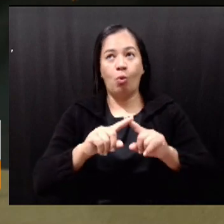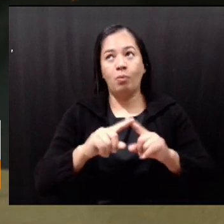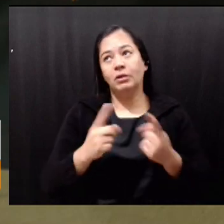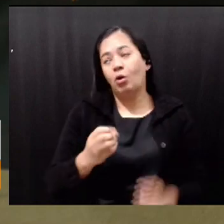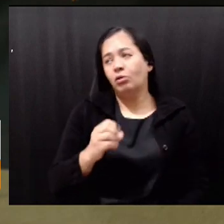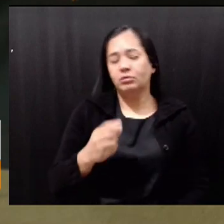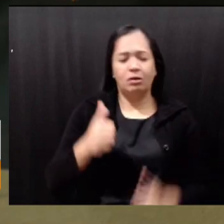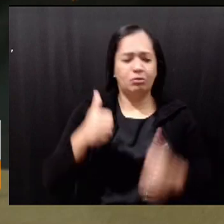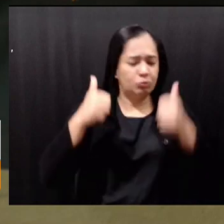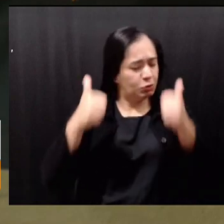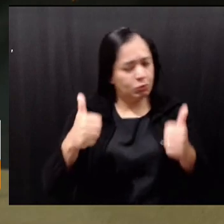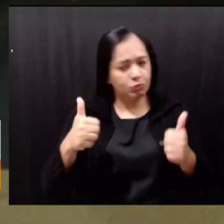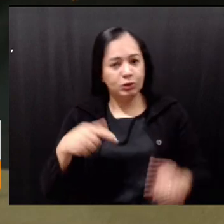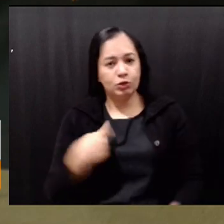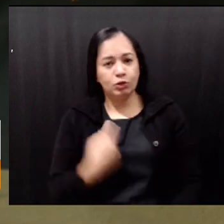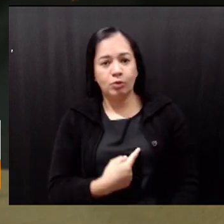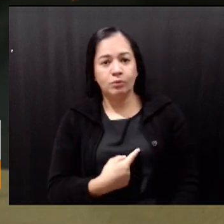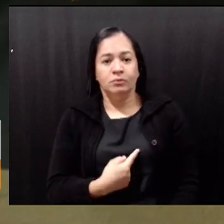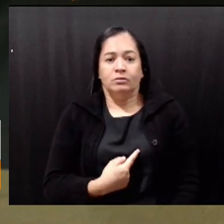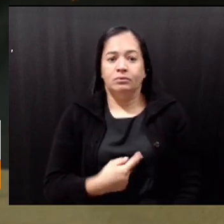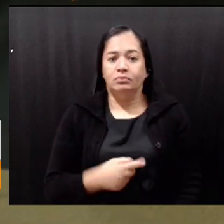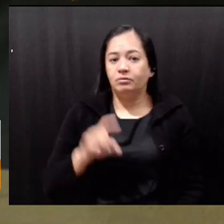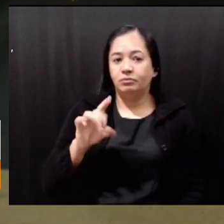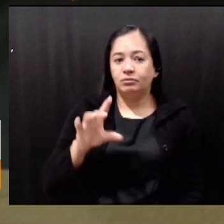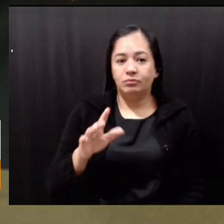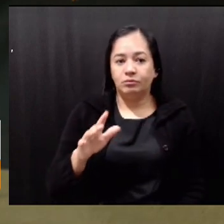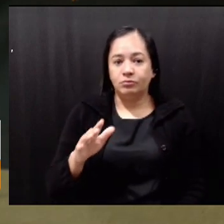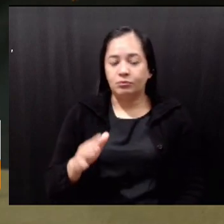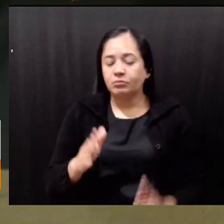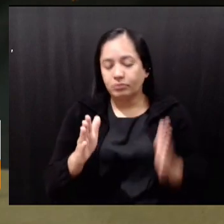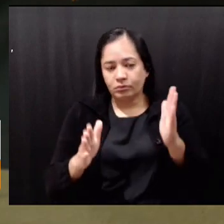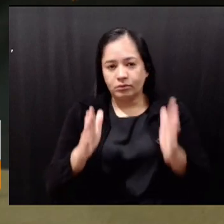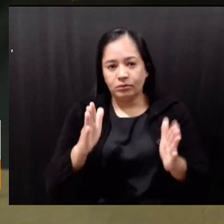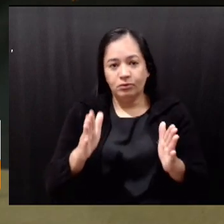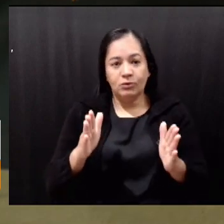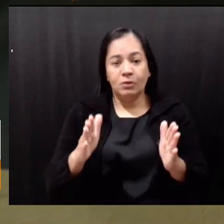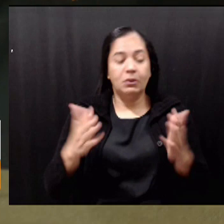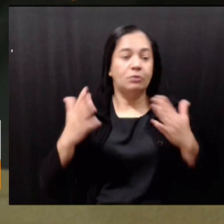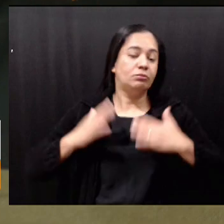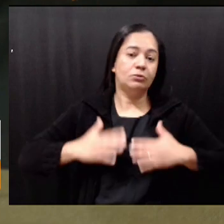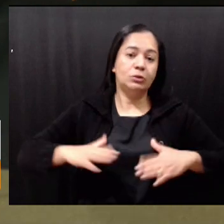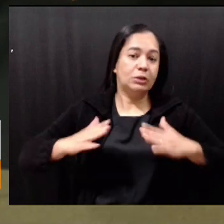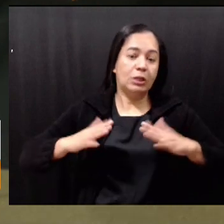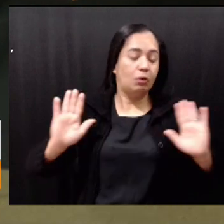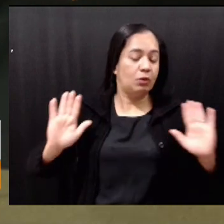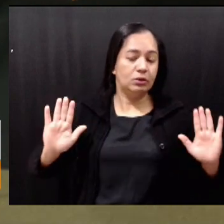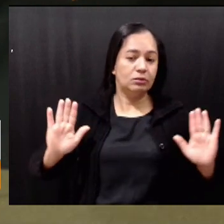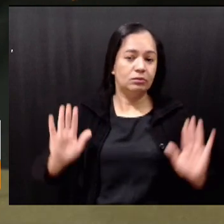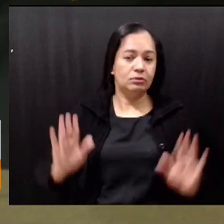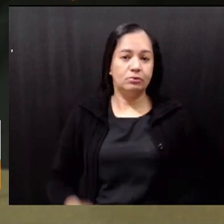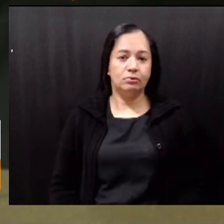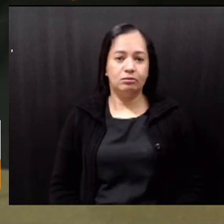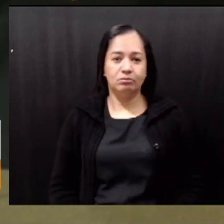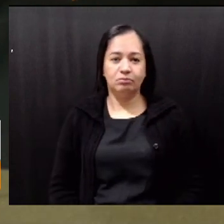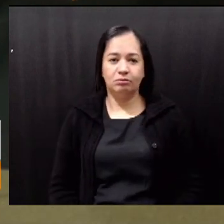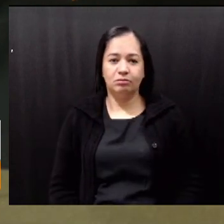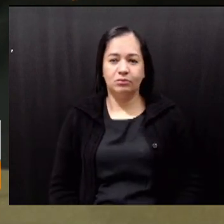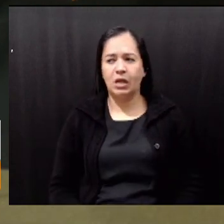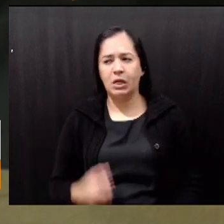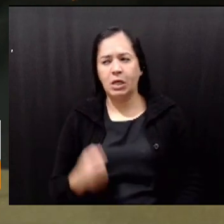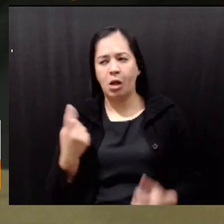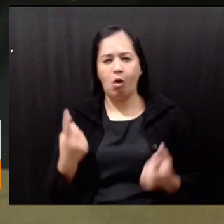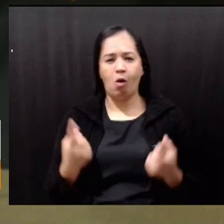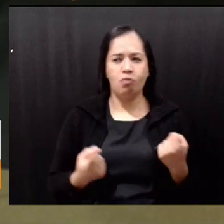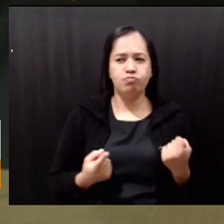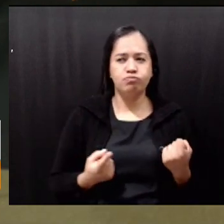gente está só vivendo mais uma fase e uma fase tranquila e tudo certo. Tem alguns pontos que a gente possa,